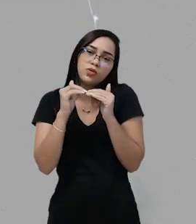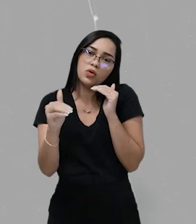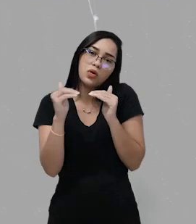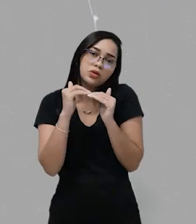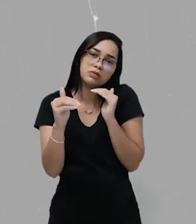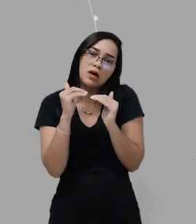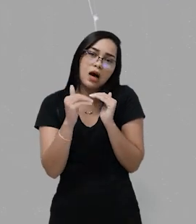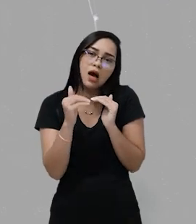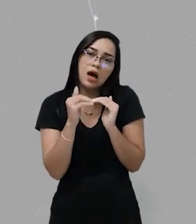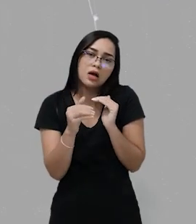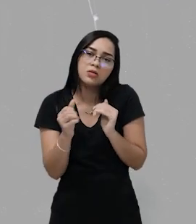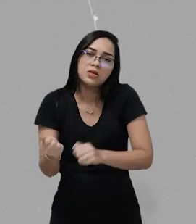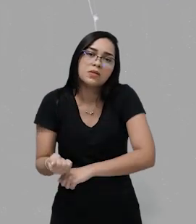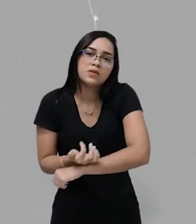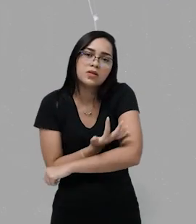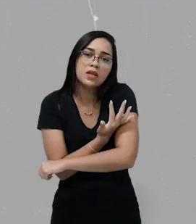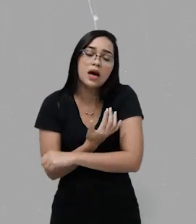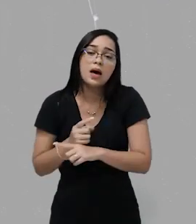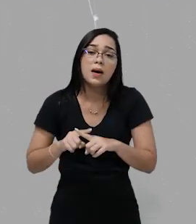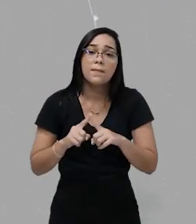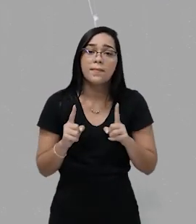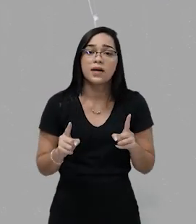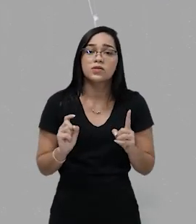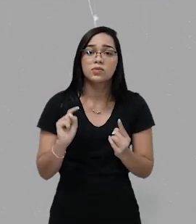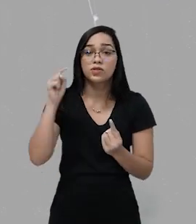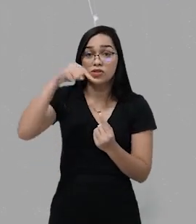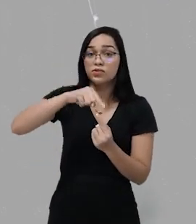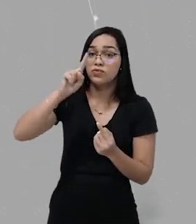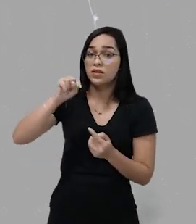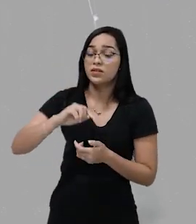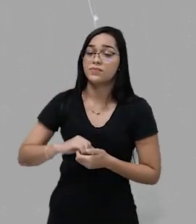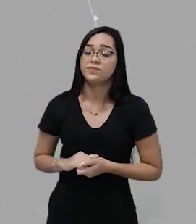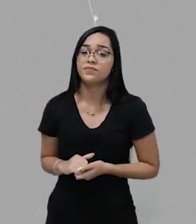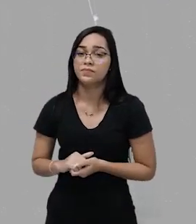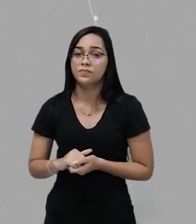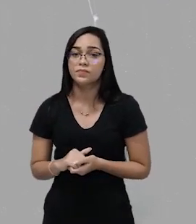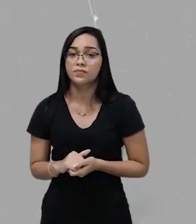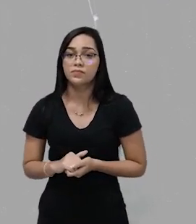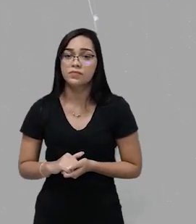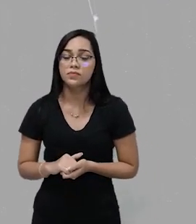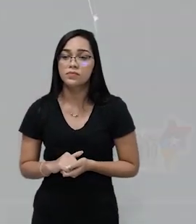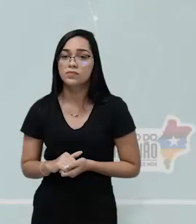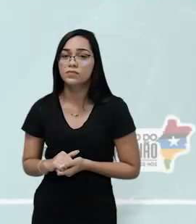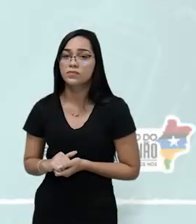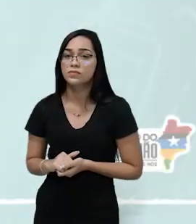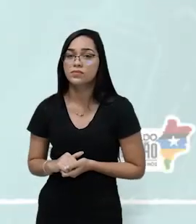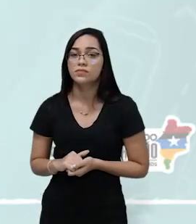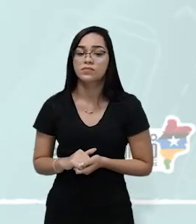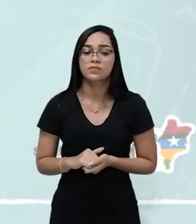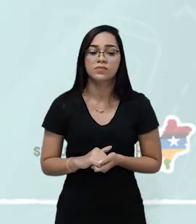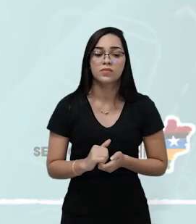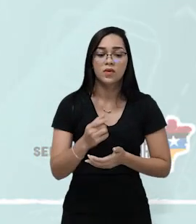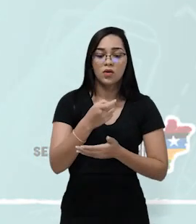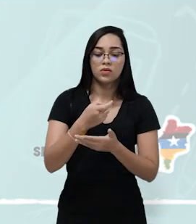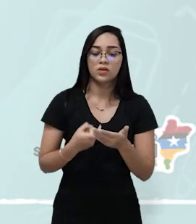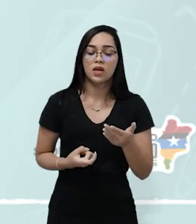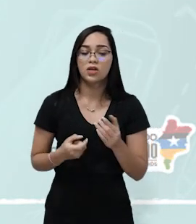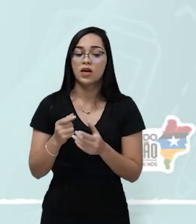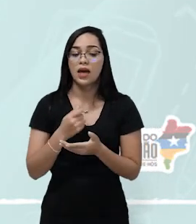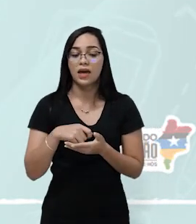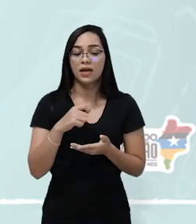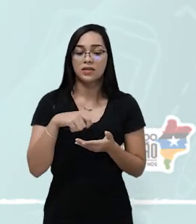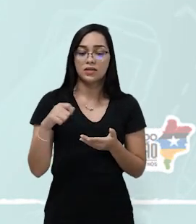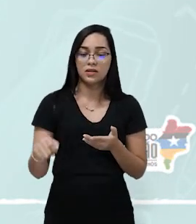concordar, não se emocionar, mas o objetivo é esse. Epa, passei demais. O texto teatral é escrito